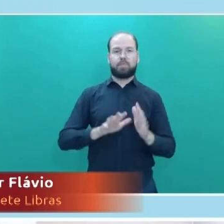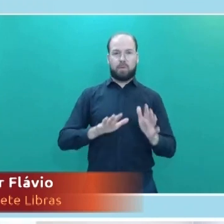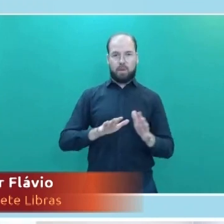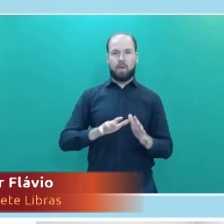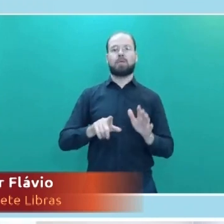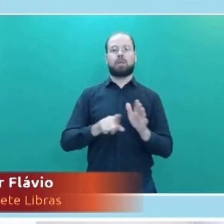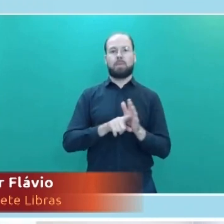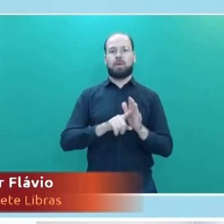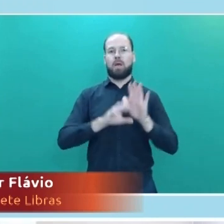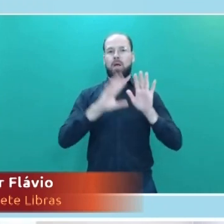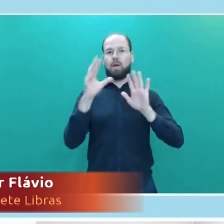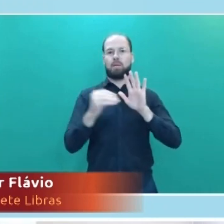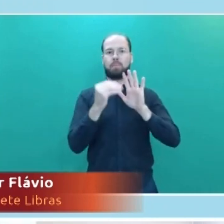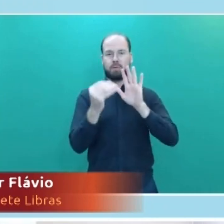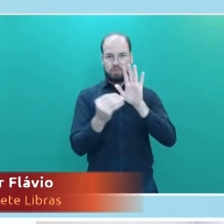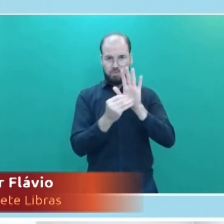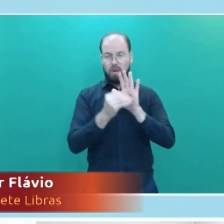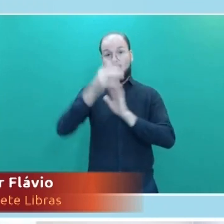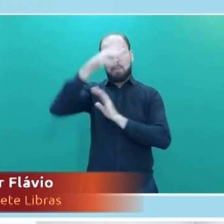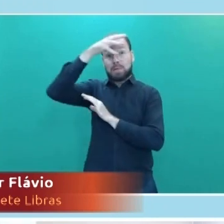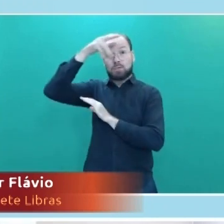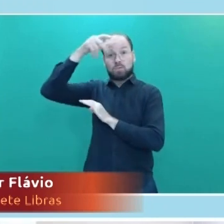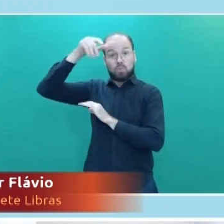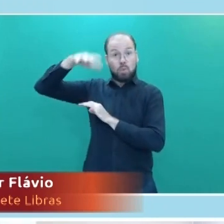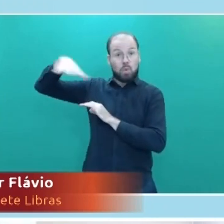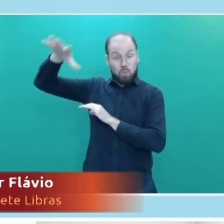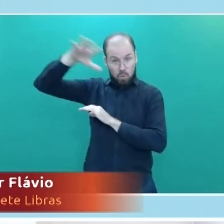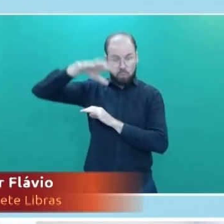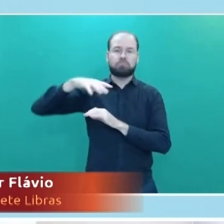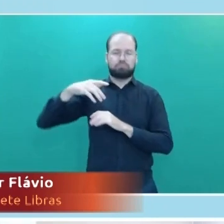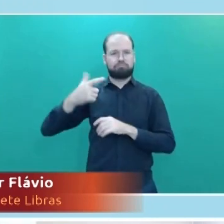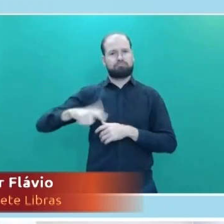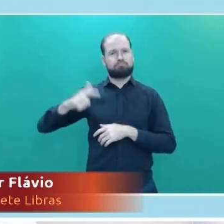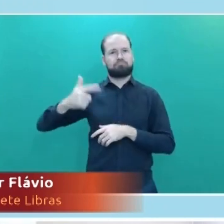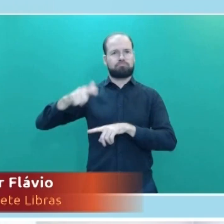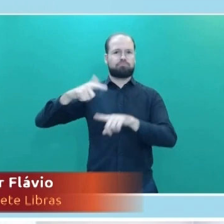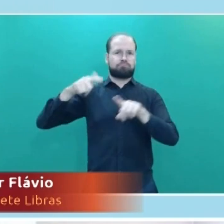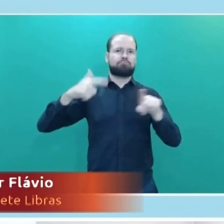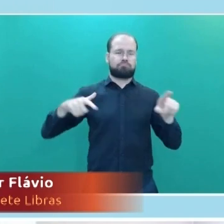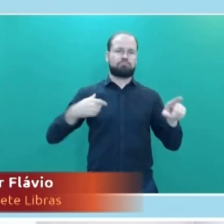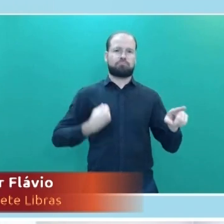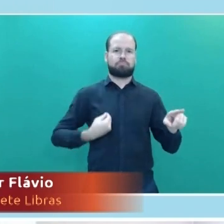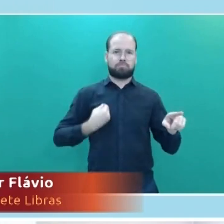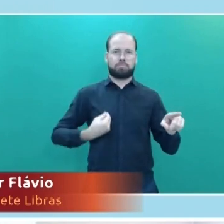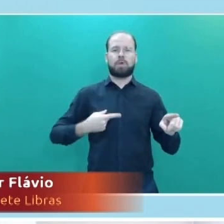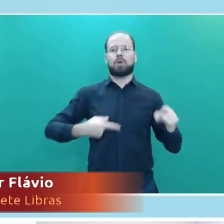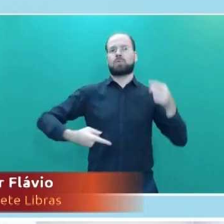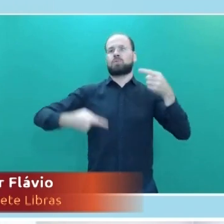eu resido, é frequente. E aí gera esse discurso que a gente escutou recentemente